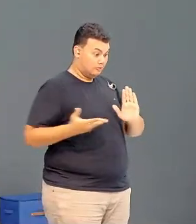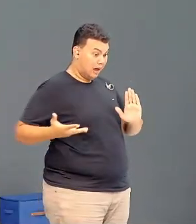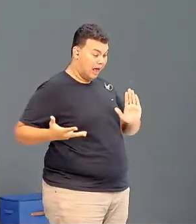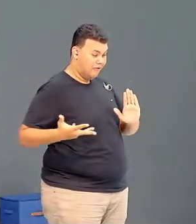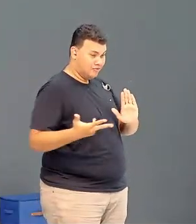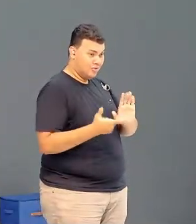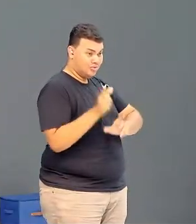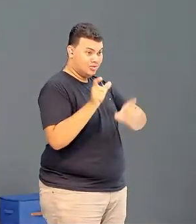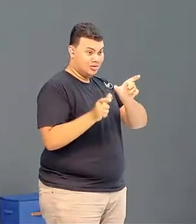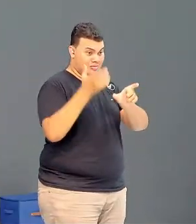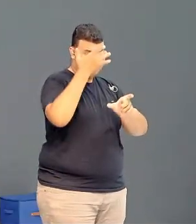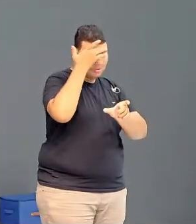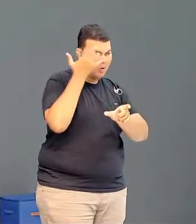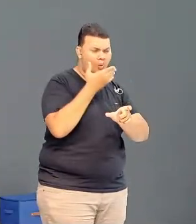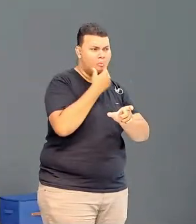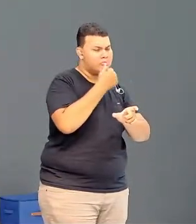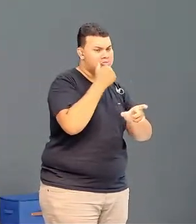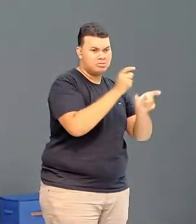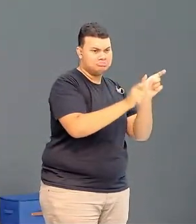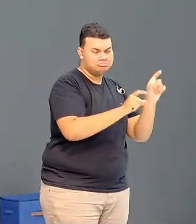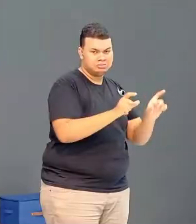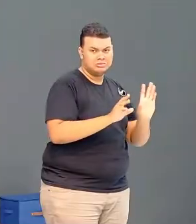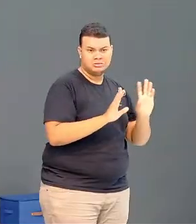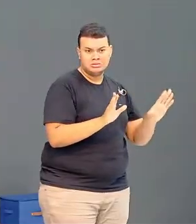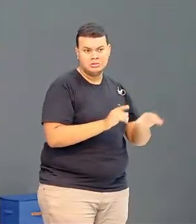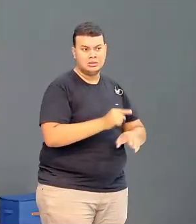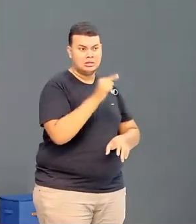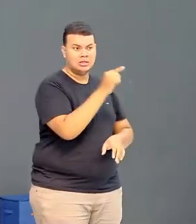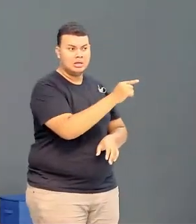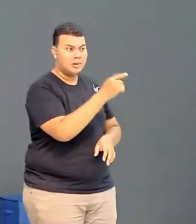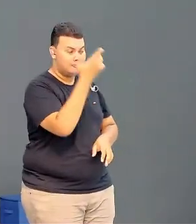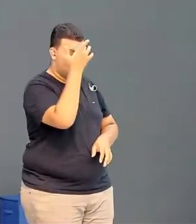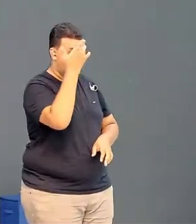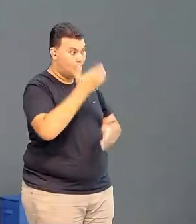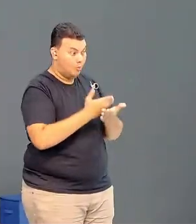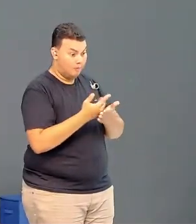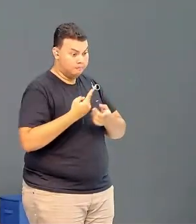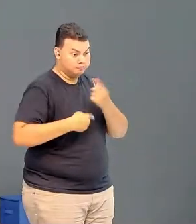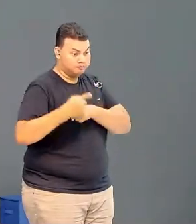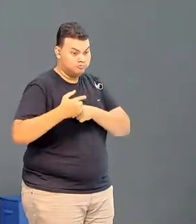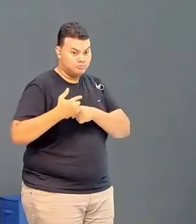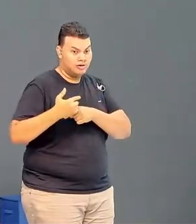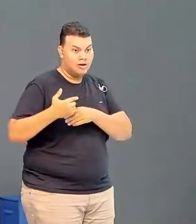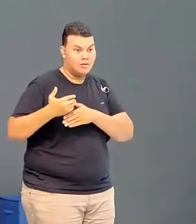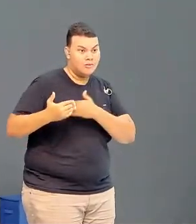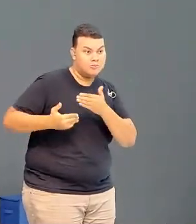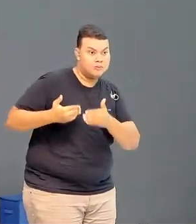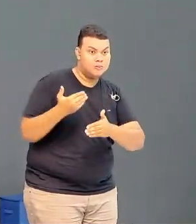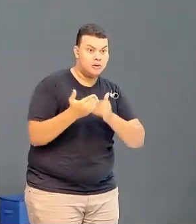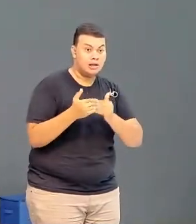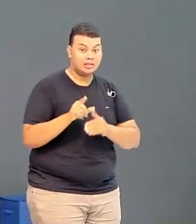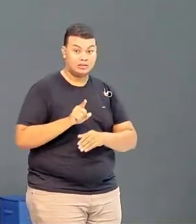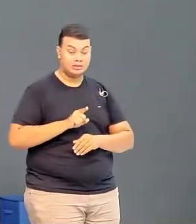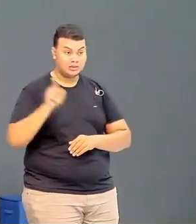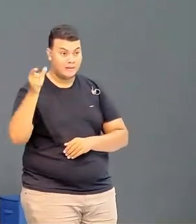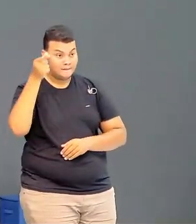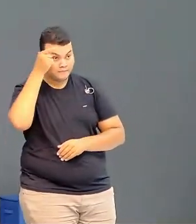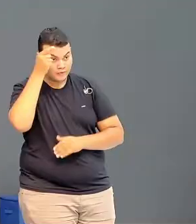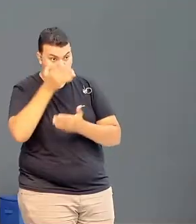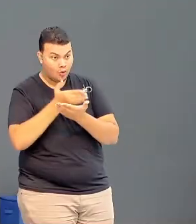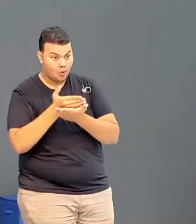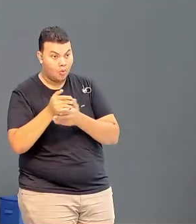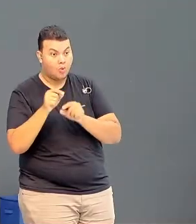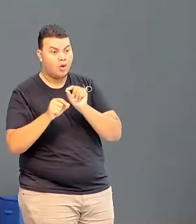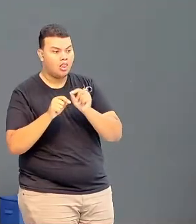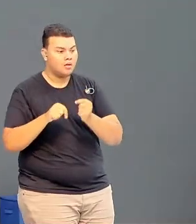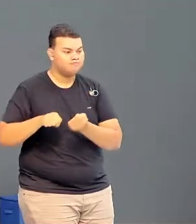essa pessoa, para essa mulher, para esse homem, e essa pessoa começa a avançar, aí o nosso inimigo, ele ativa a